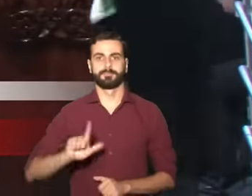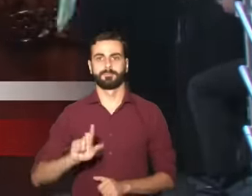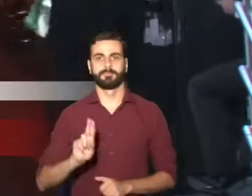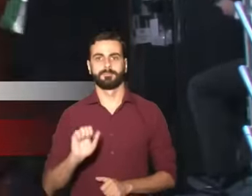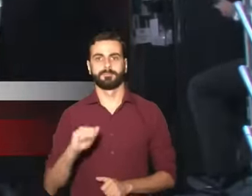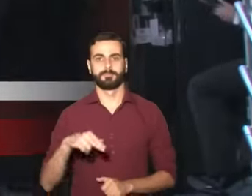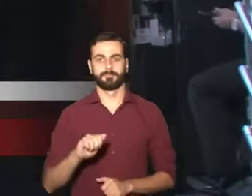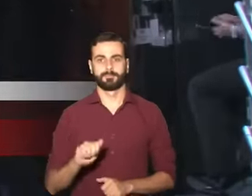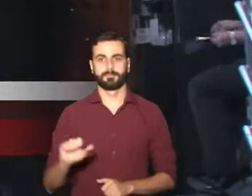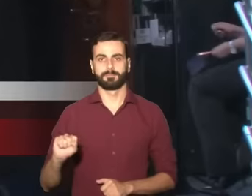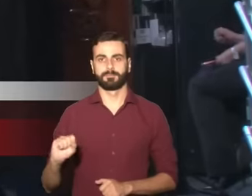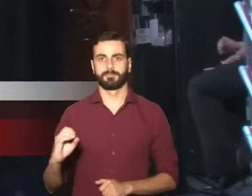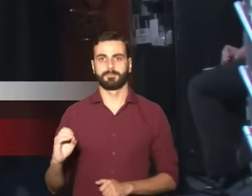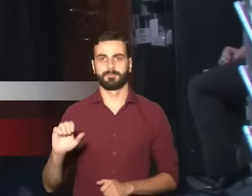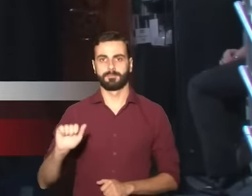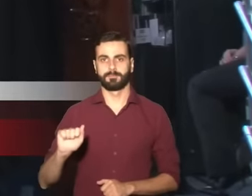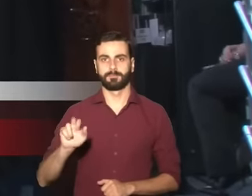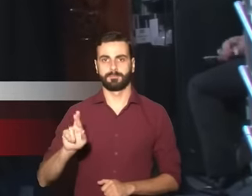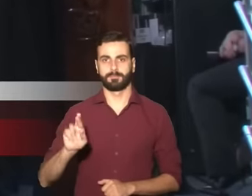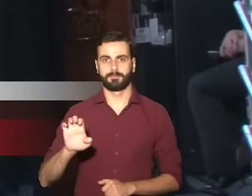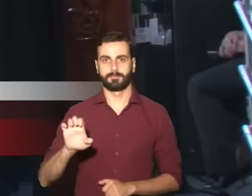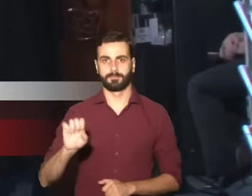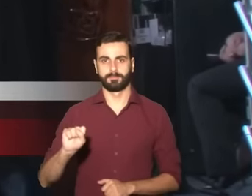Luana Soares Carlos.